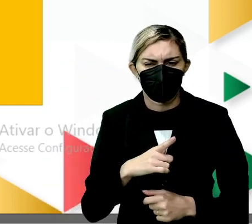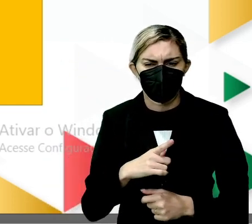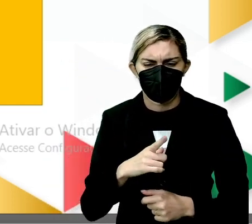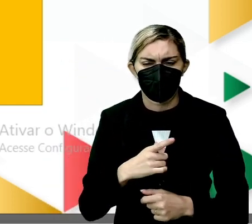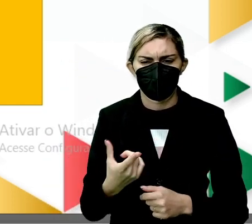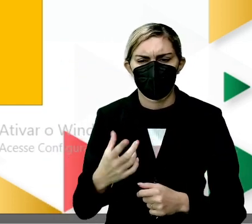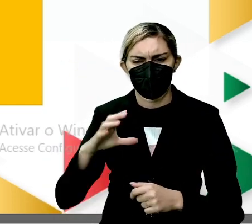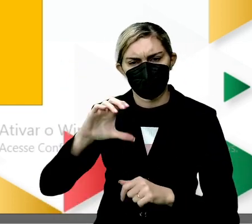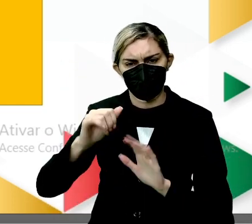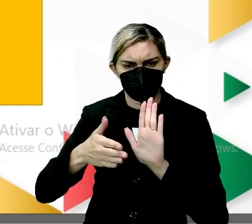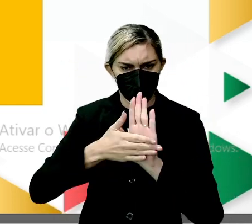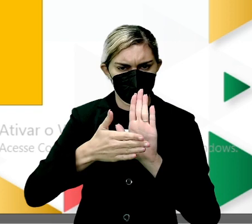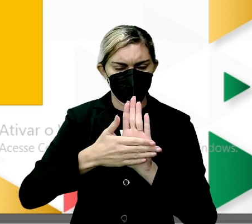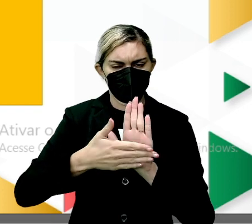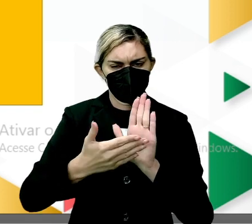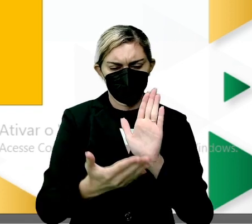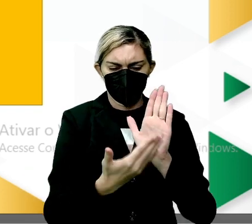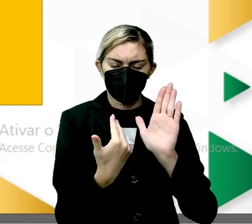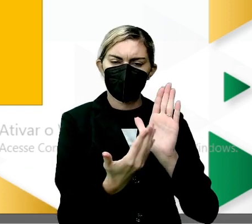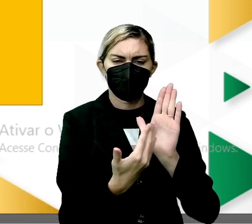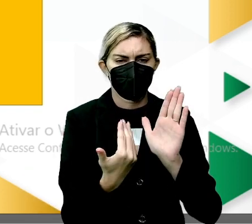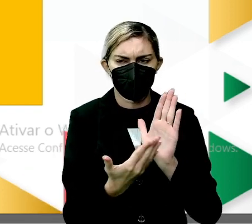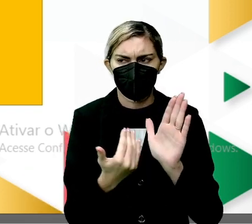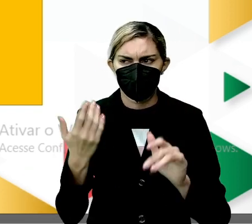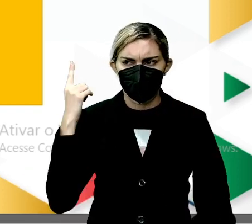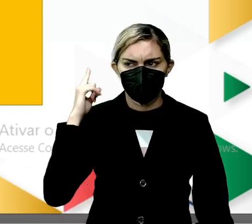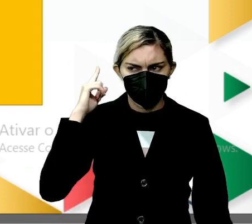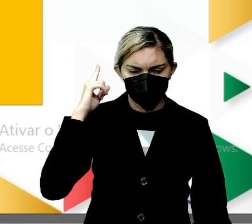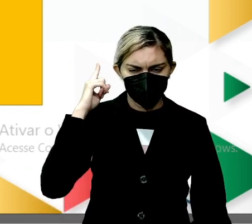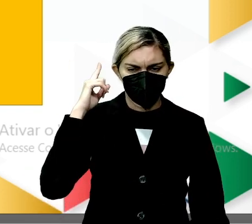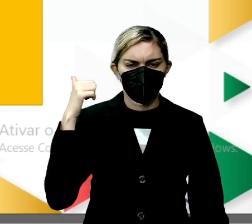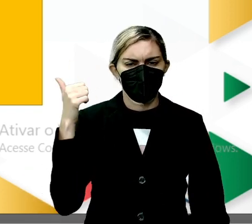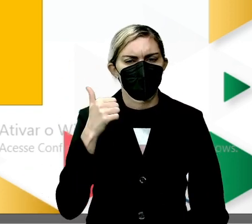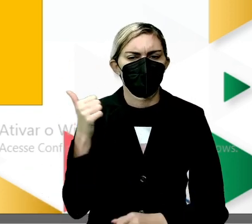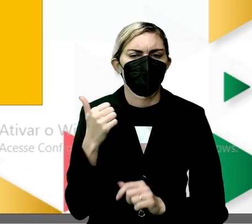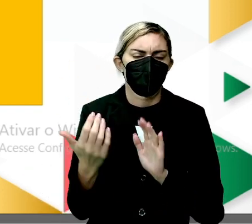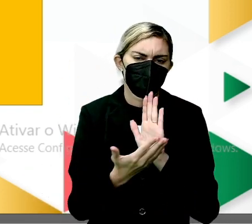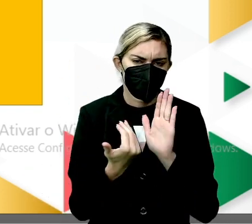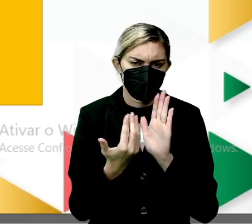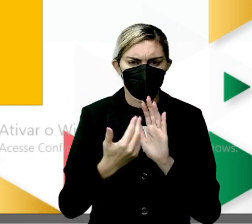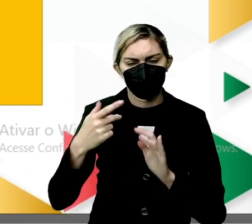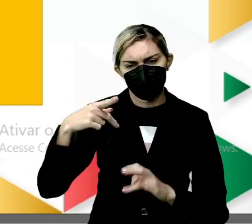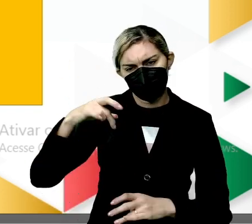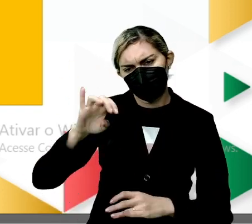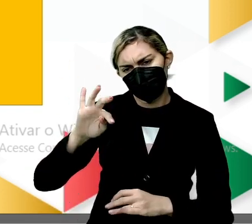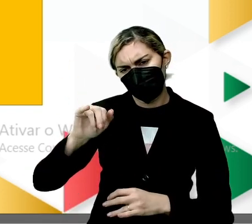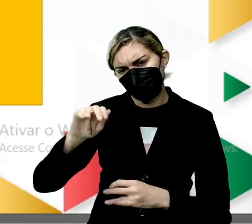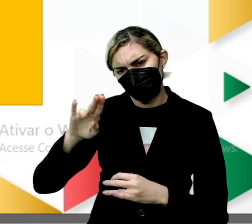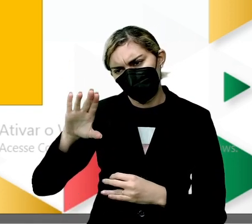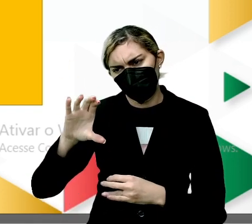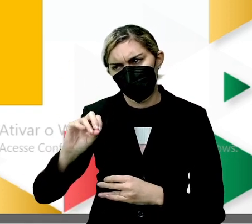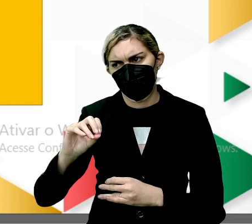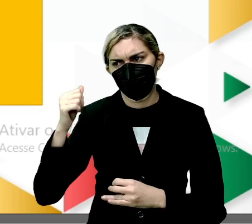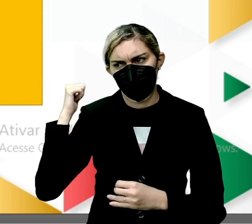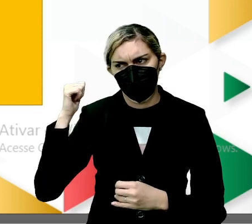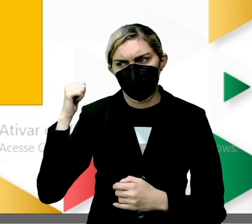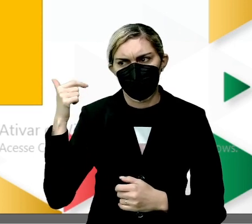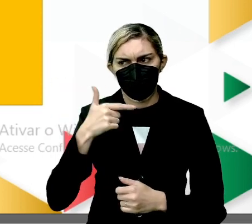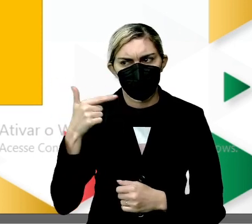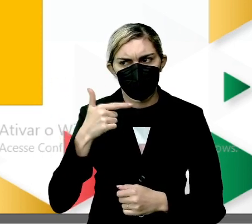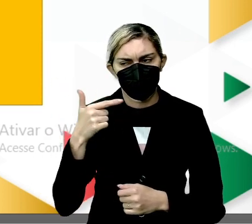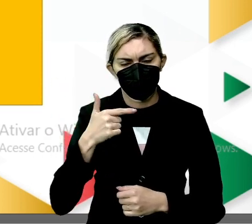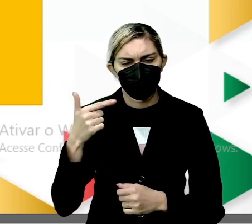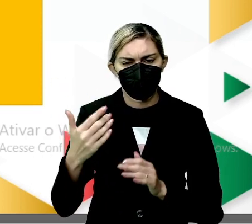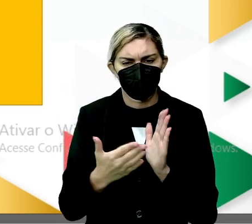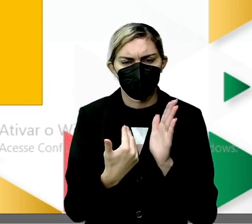aí a capa, o Livro dos Espíritos, certo? É o primeiro livro do Pentateuco espírita. Nós temos o segundo,